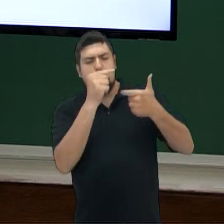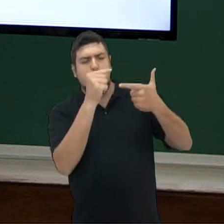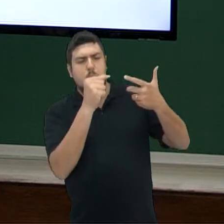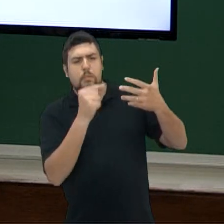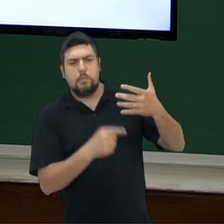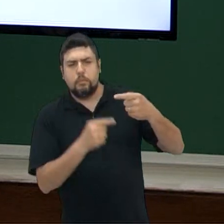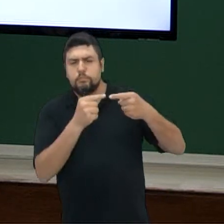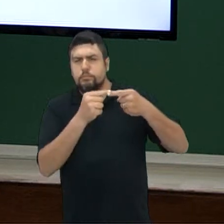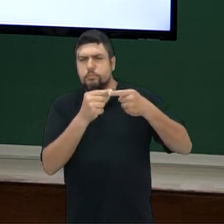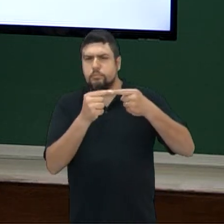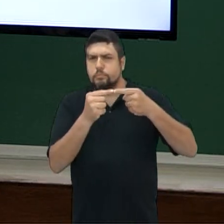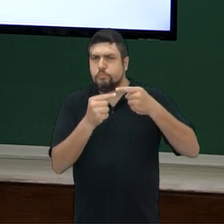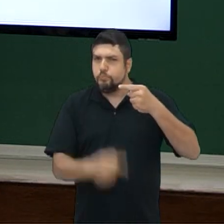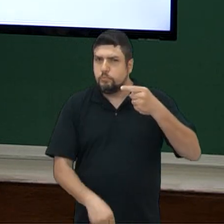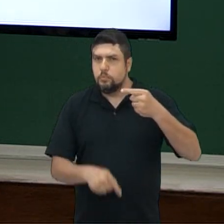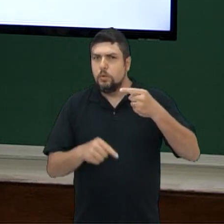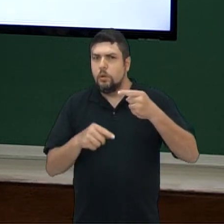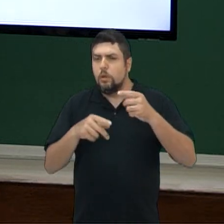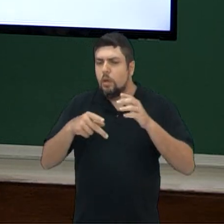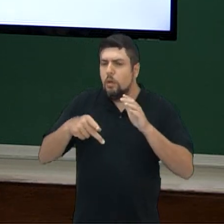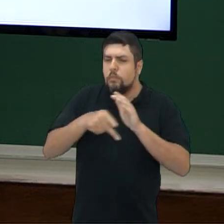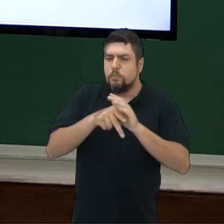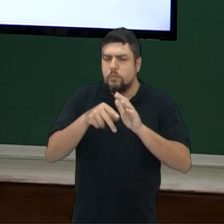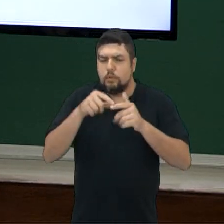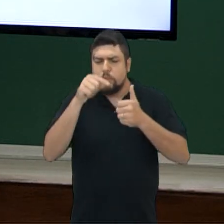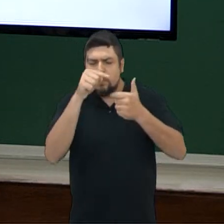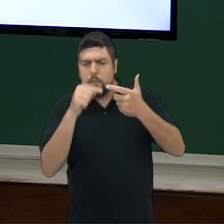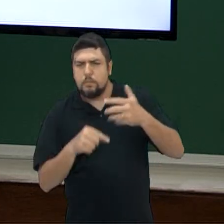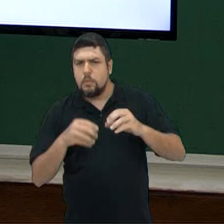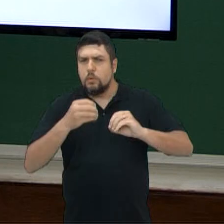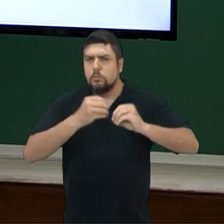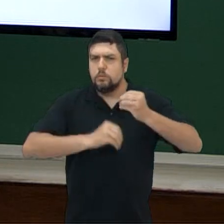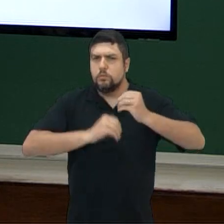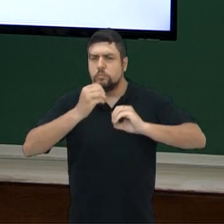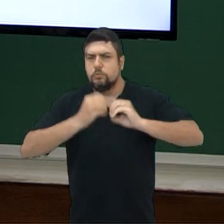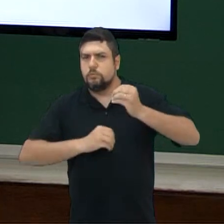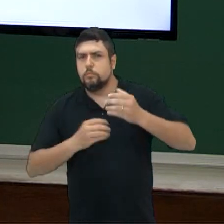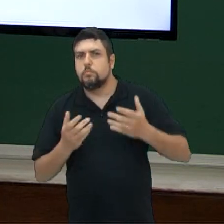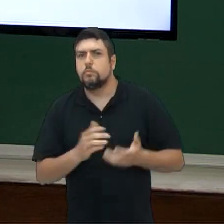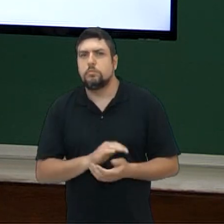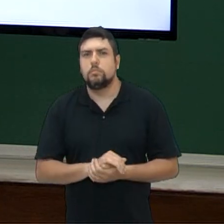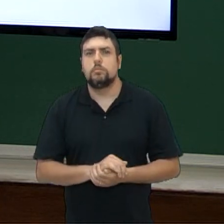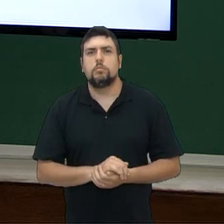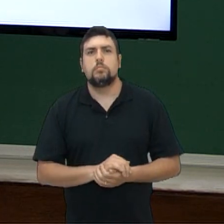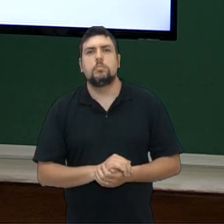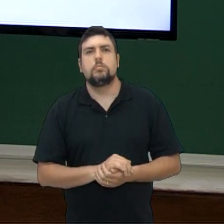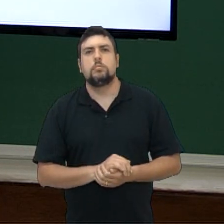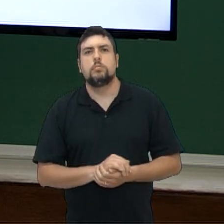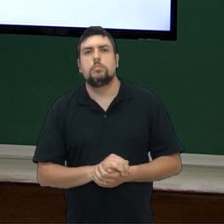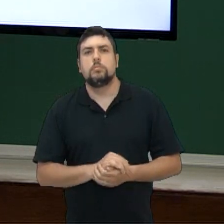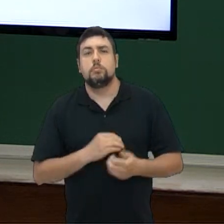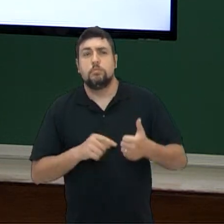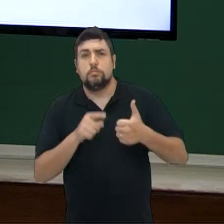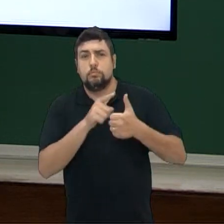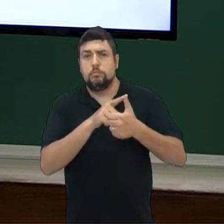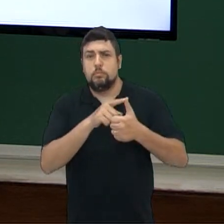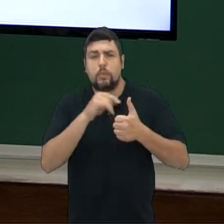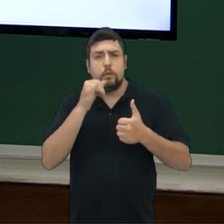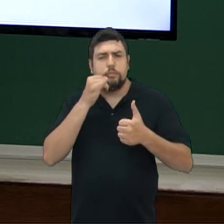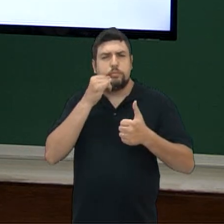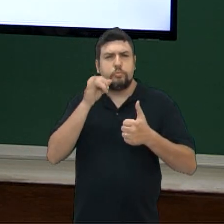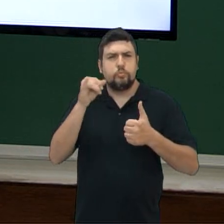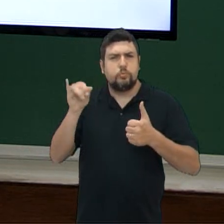corresponde a propriedades dos compostos moleculares, galera? Não conduzem corrente